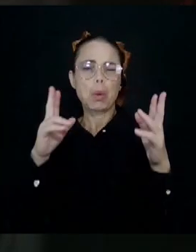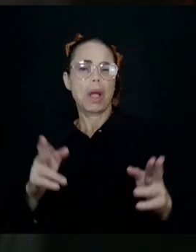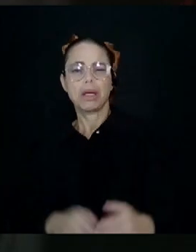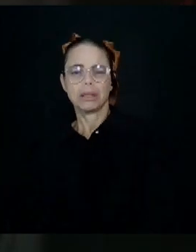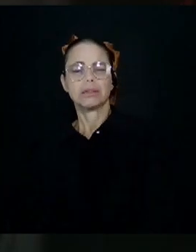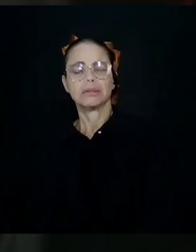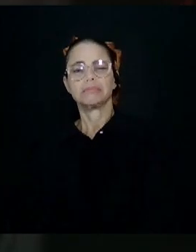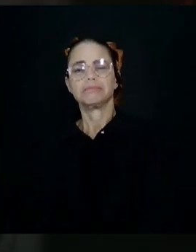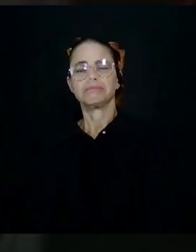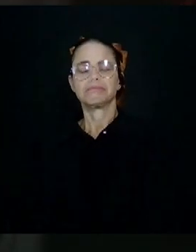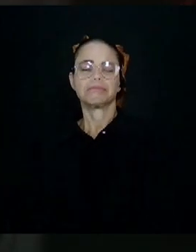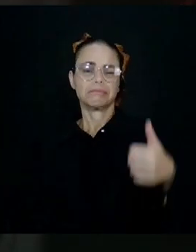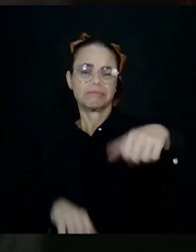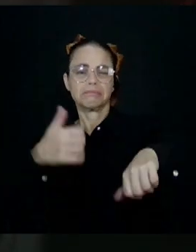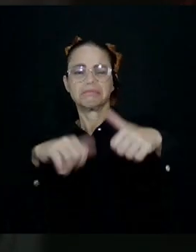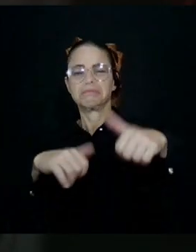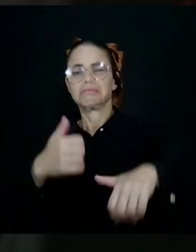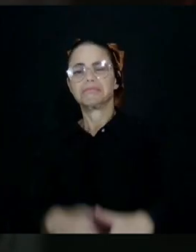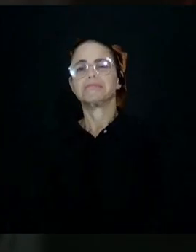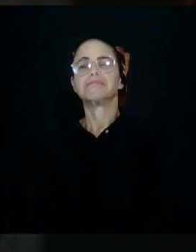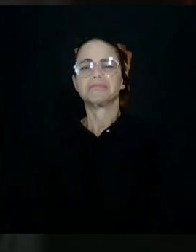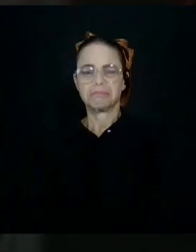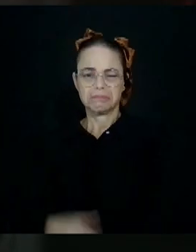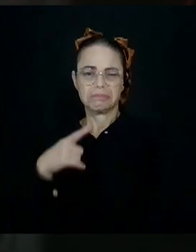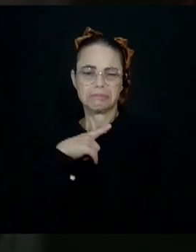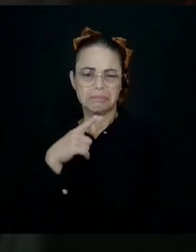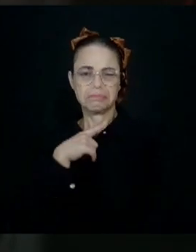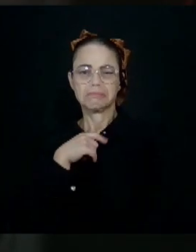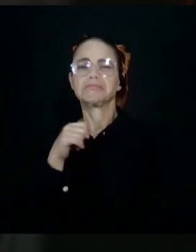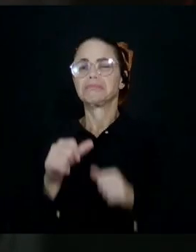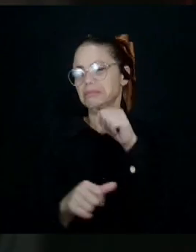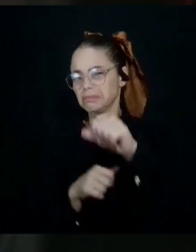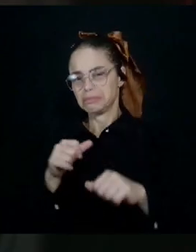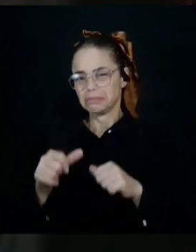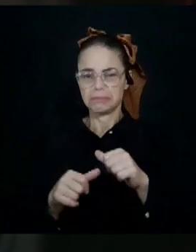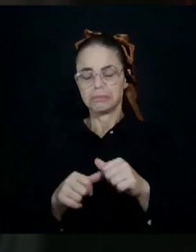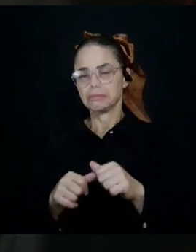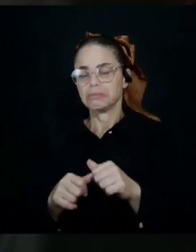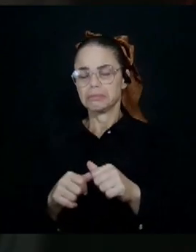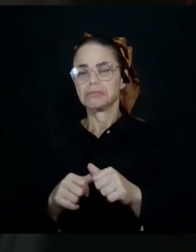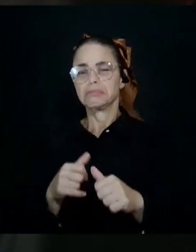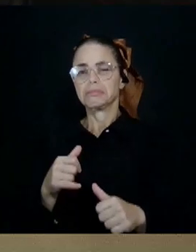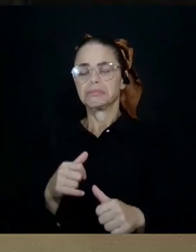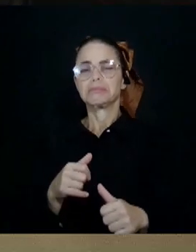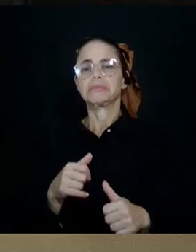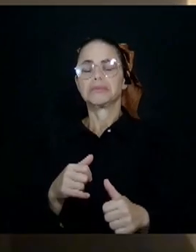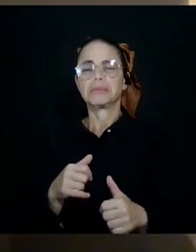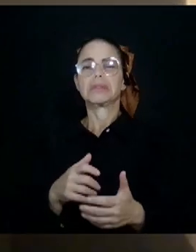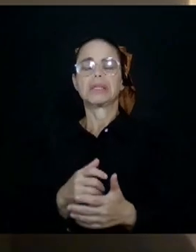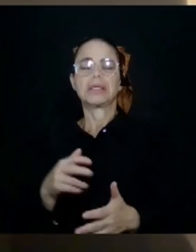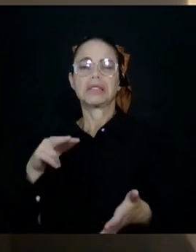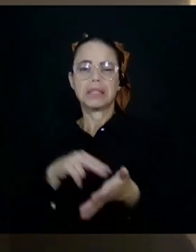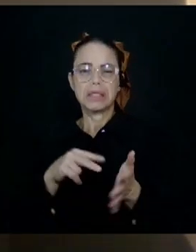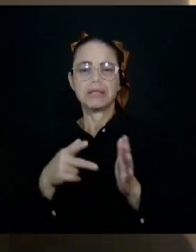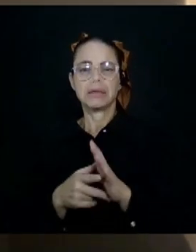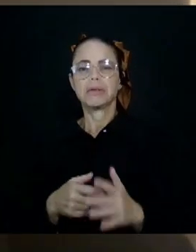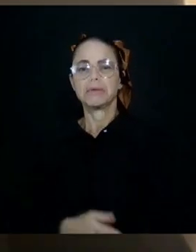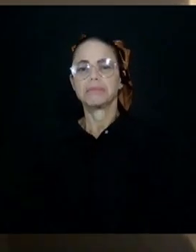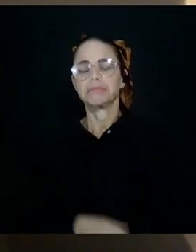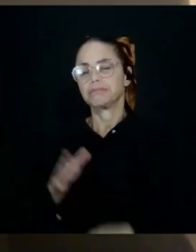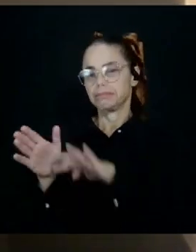que isso já está tendo uma mudança significativa? Não, acaba tendo uma